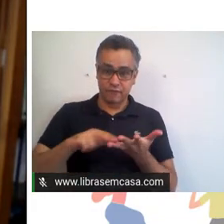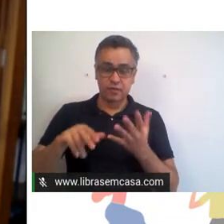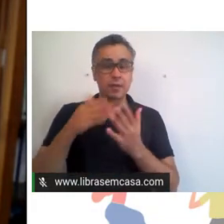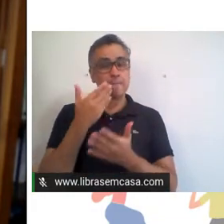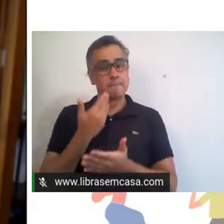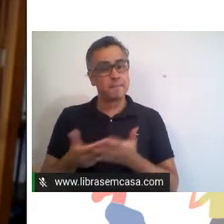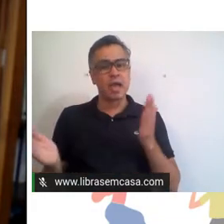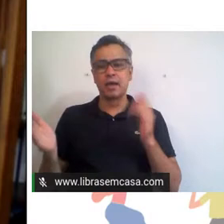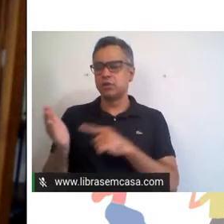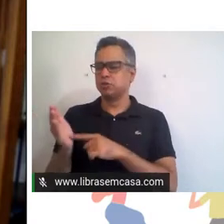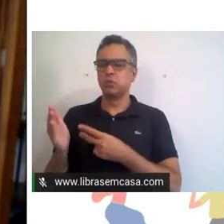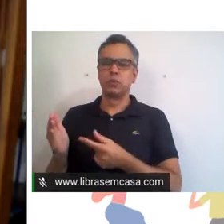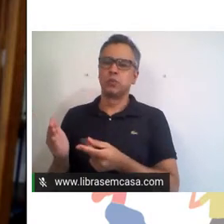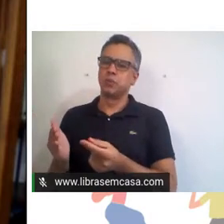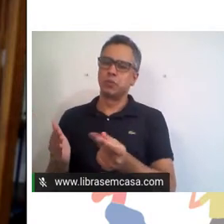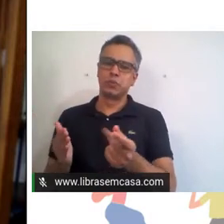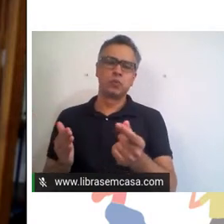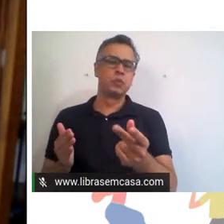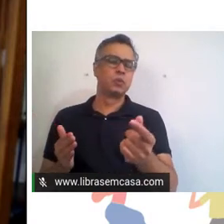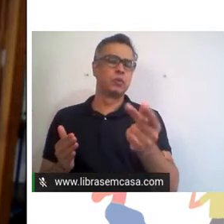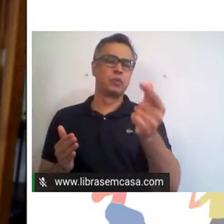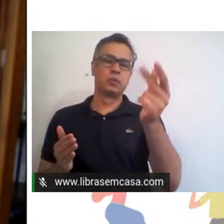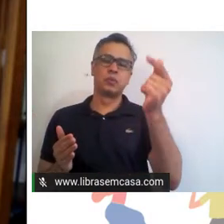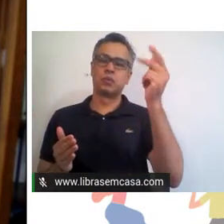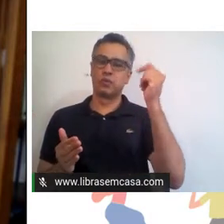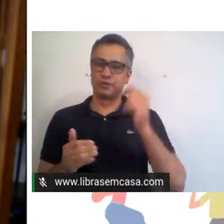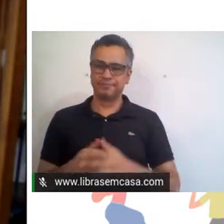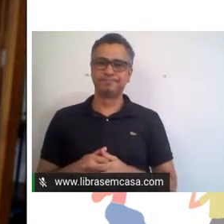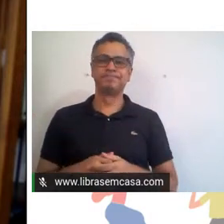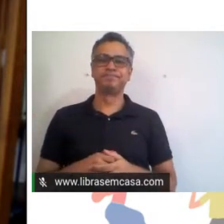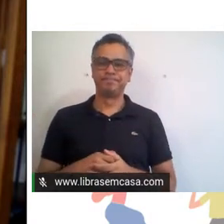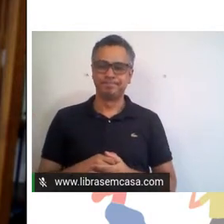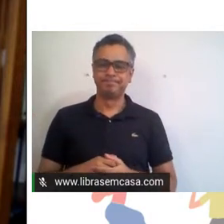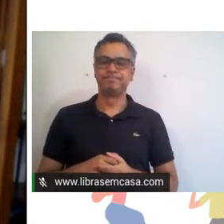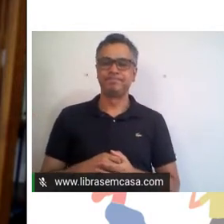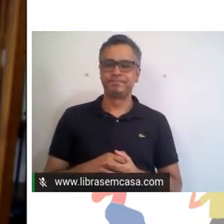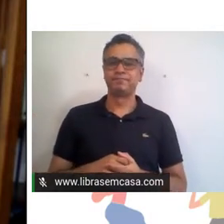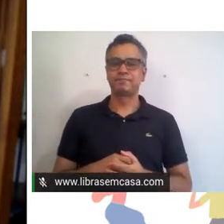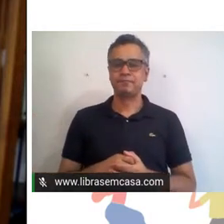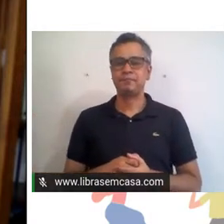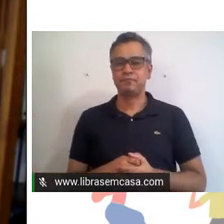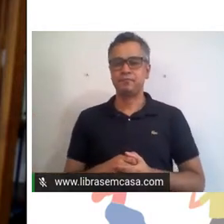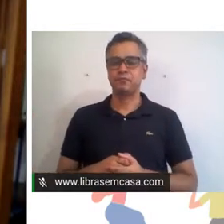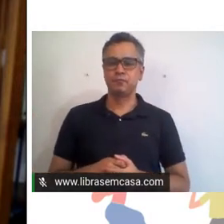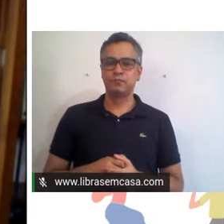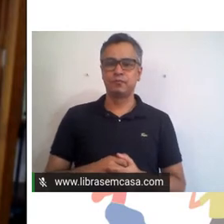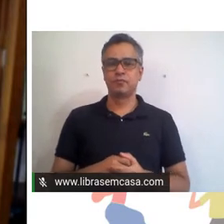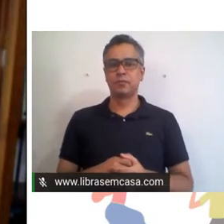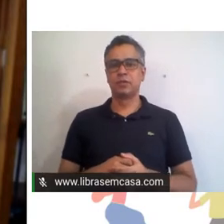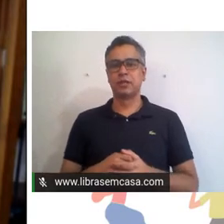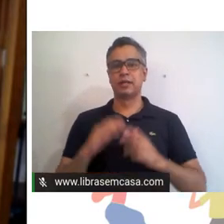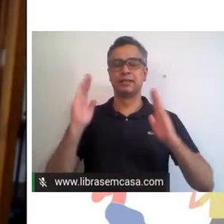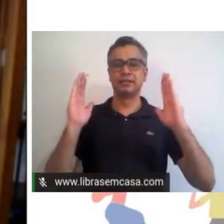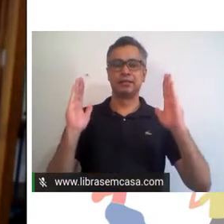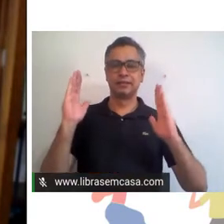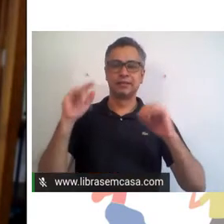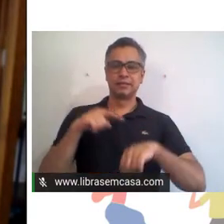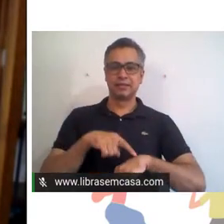uma espécie, ela é perdida para sempre. Então, essa questão da escala temporal dá